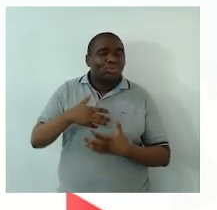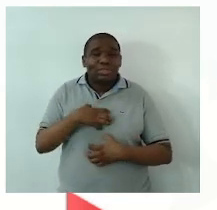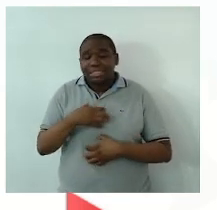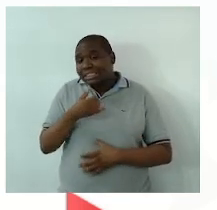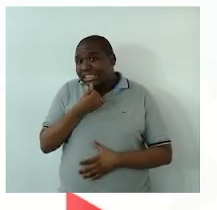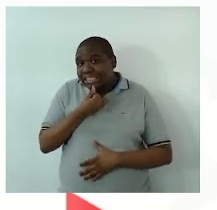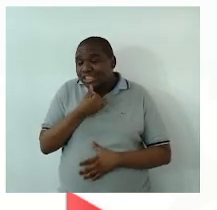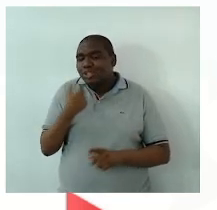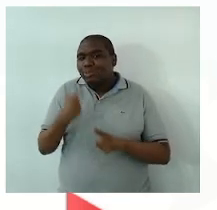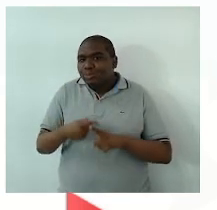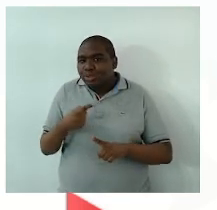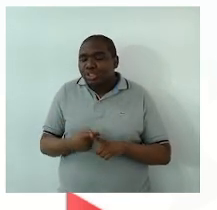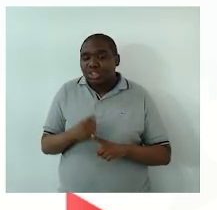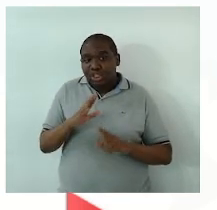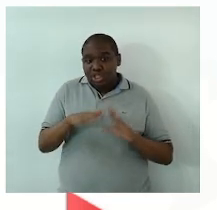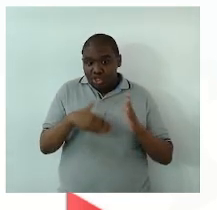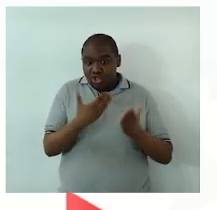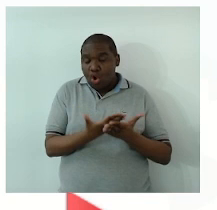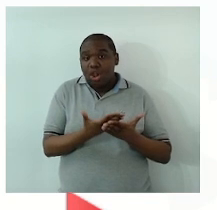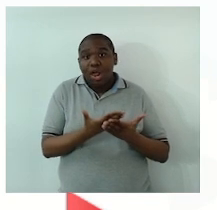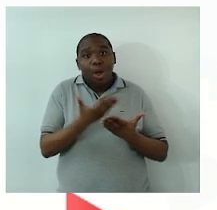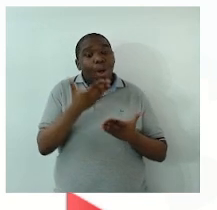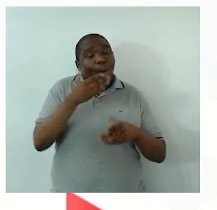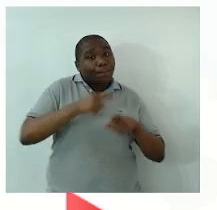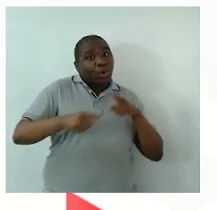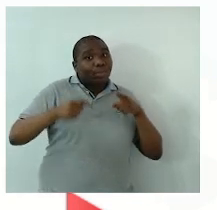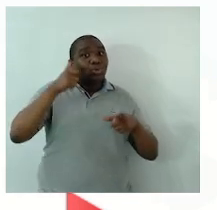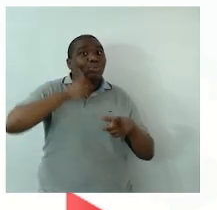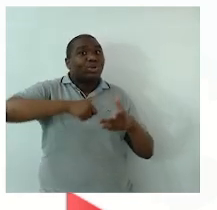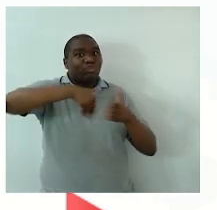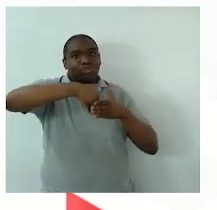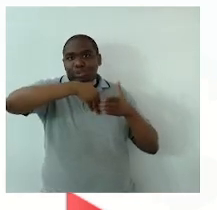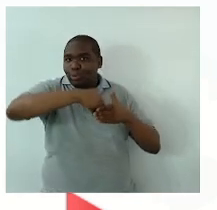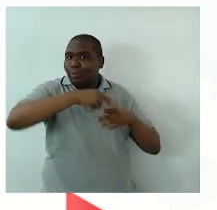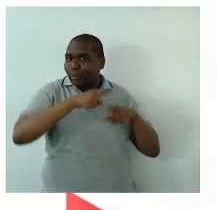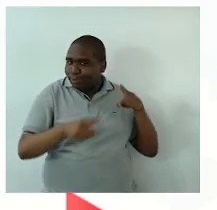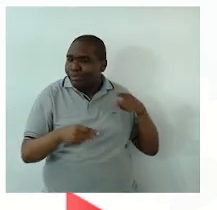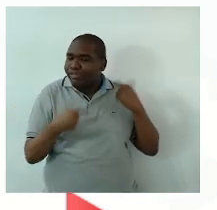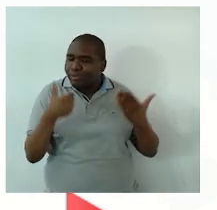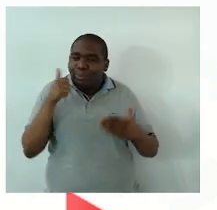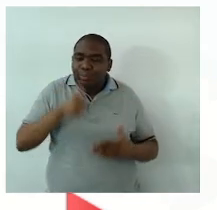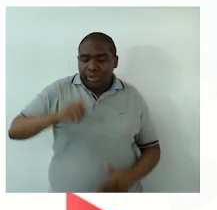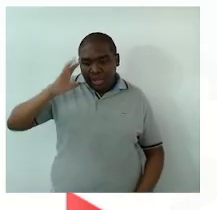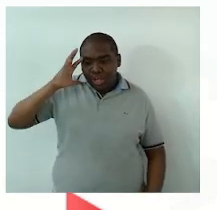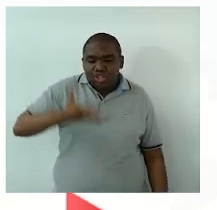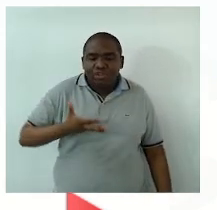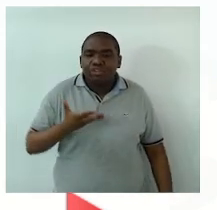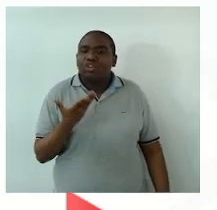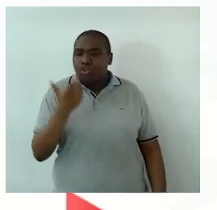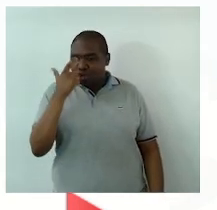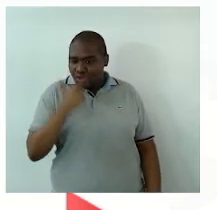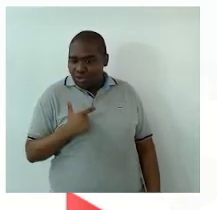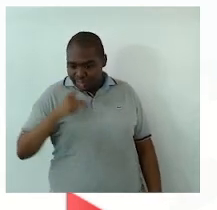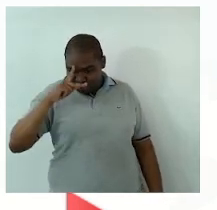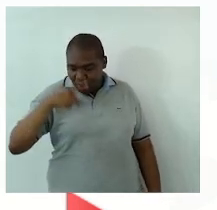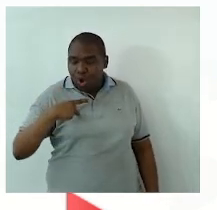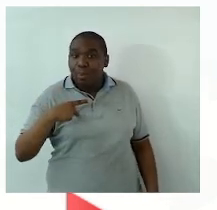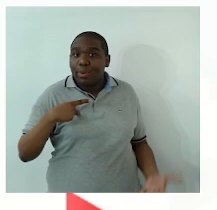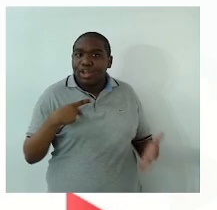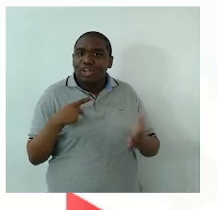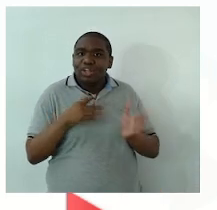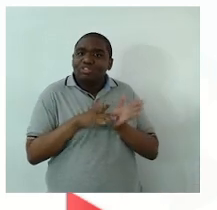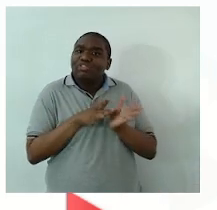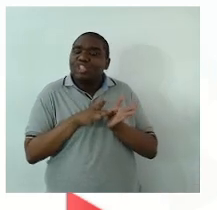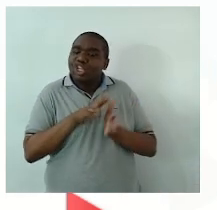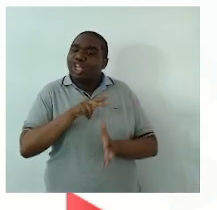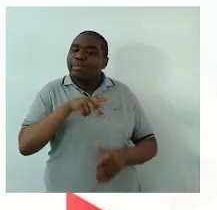a sua escola proíbe o esporte para as meninas. Aí o que é que ela faz? Ela resolve então se disfarçar do seu irmão gêmeo enquanto ele